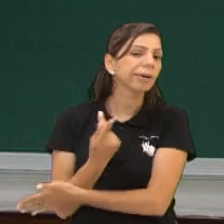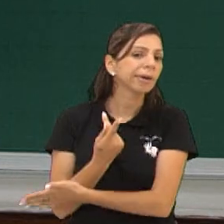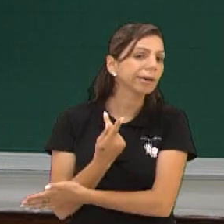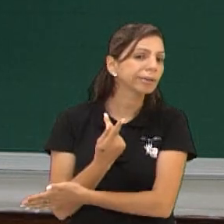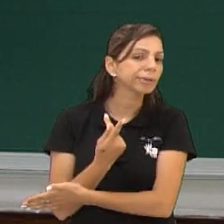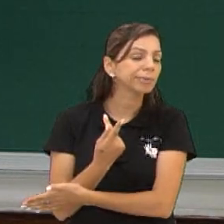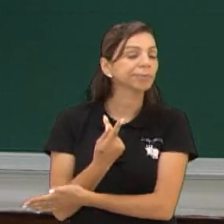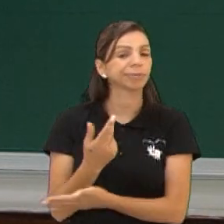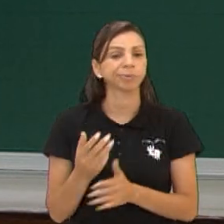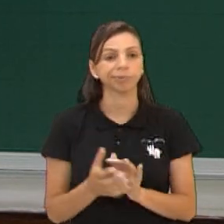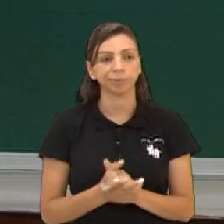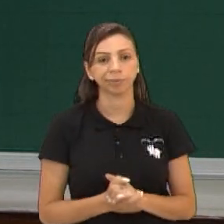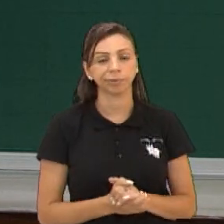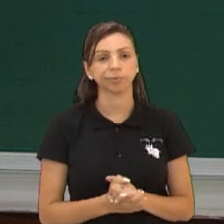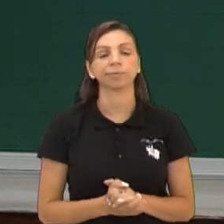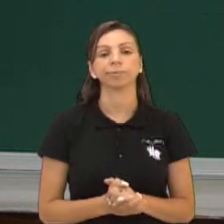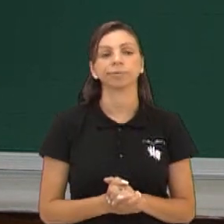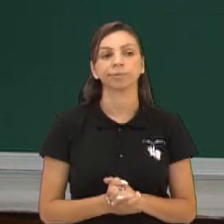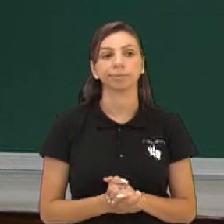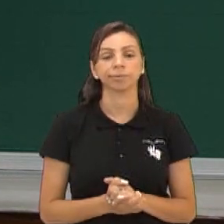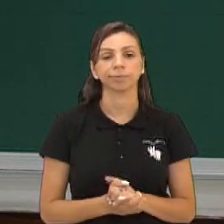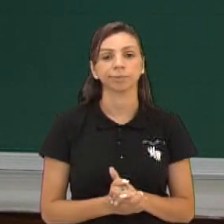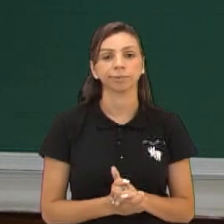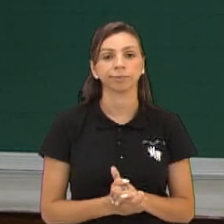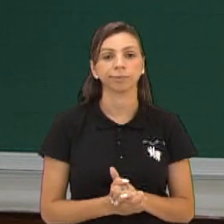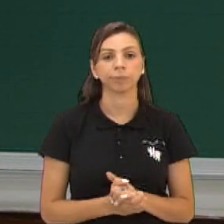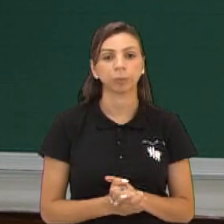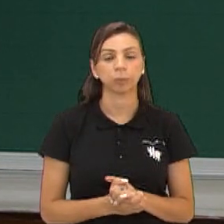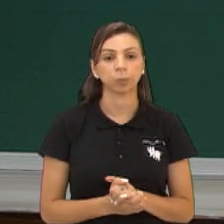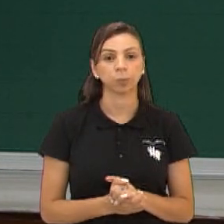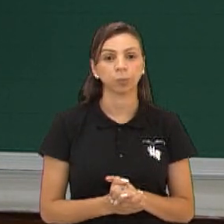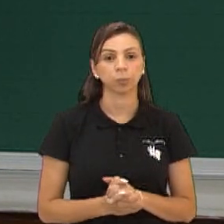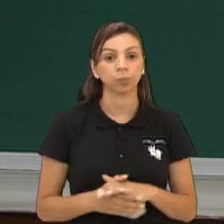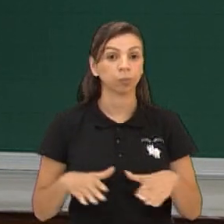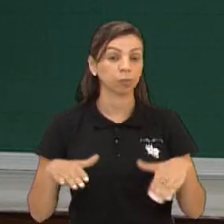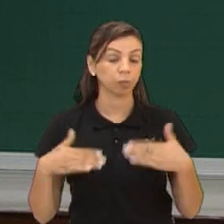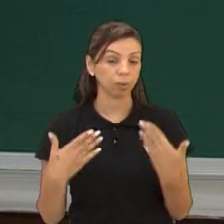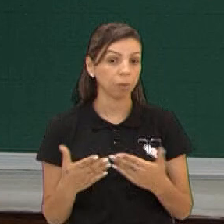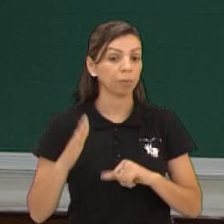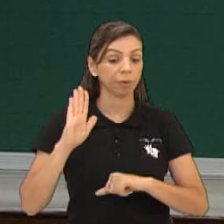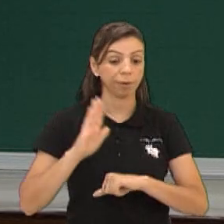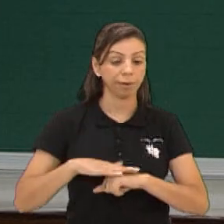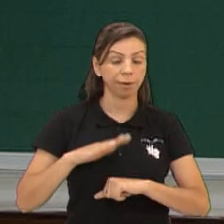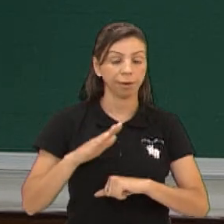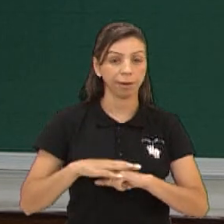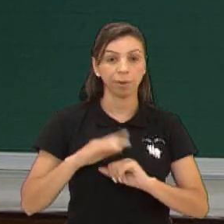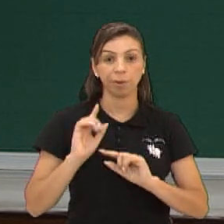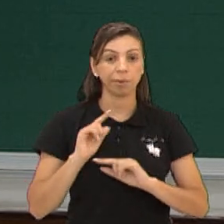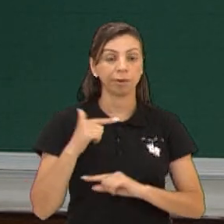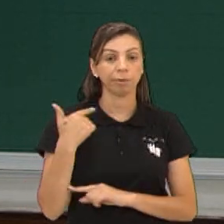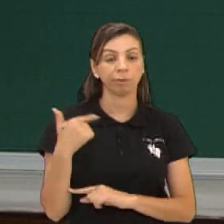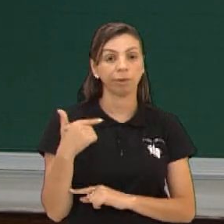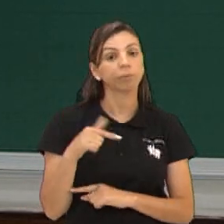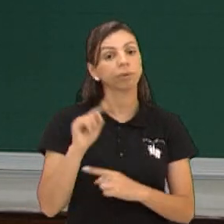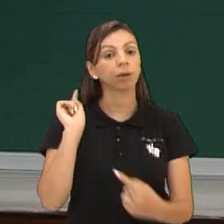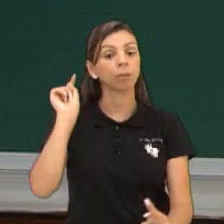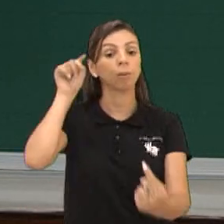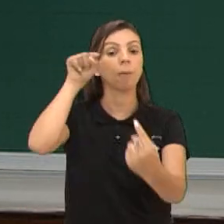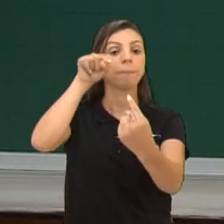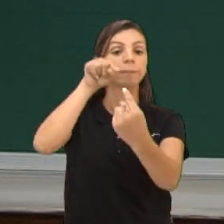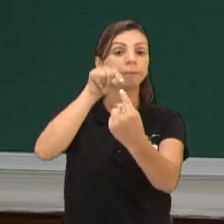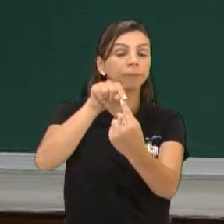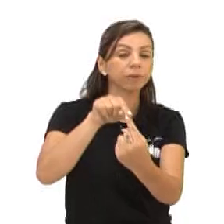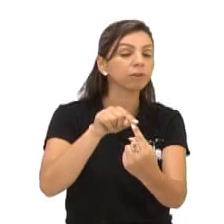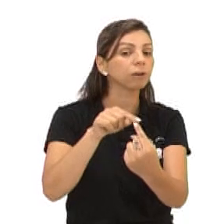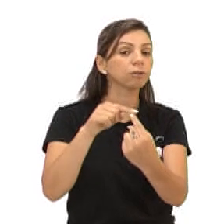essa construção quando eu não tenho a intenção de construir um juízo que não seja